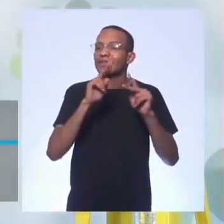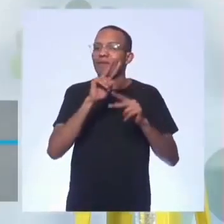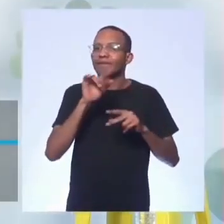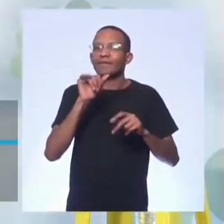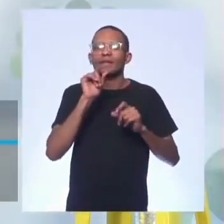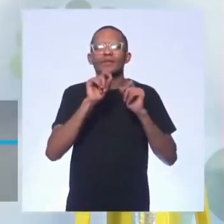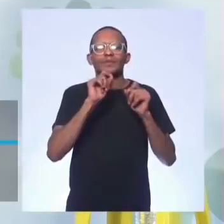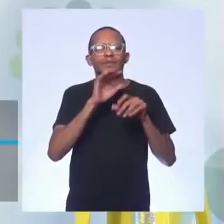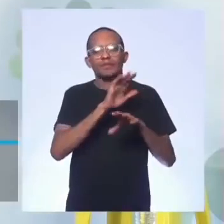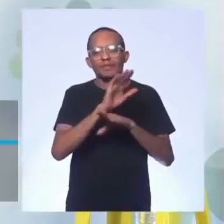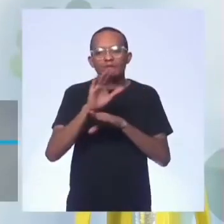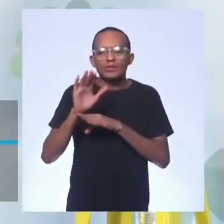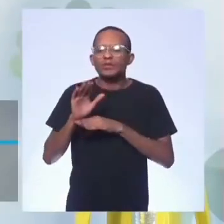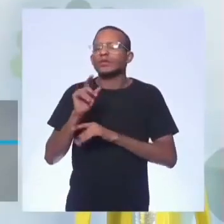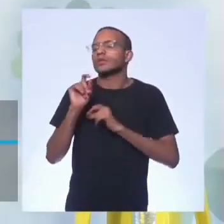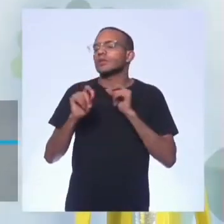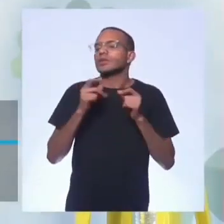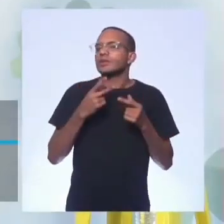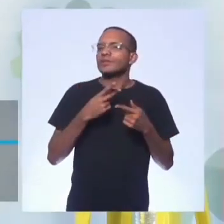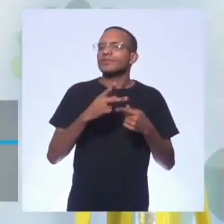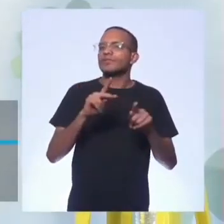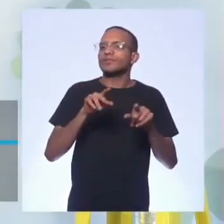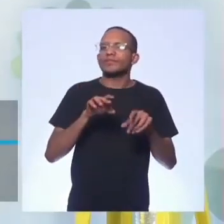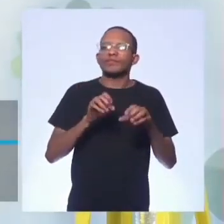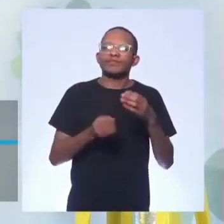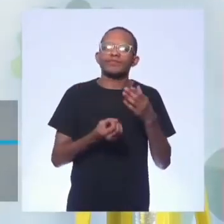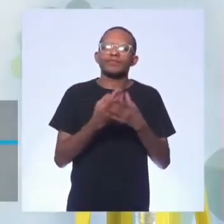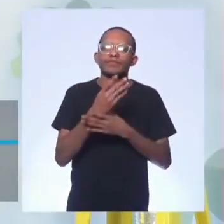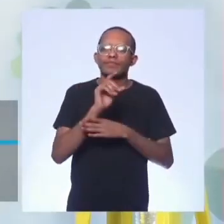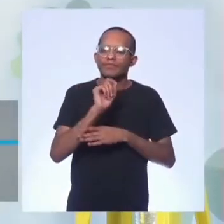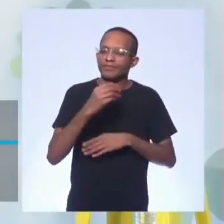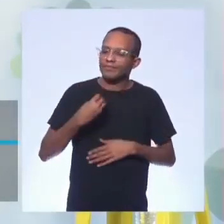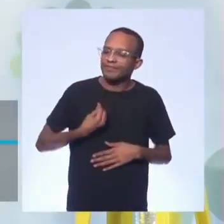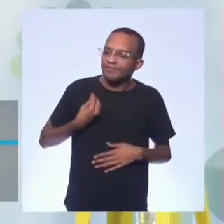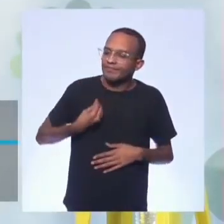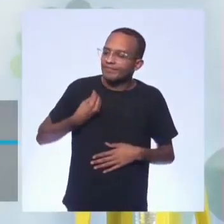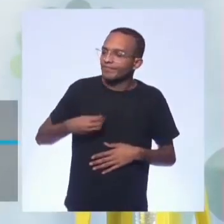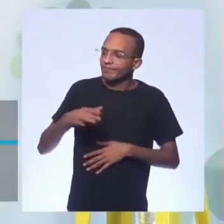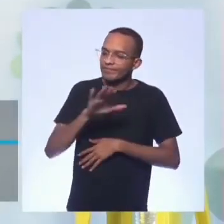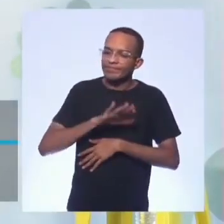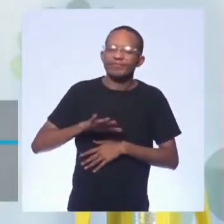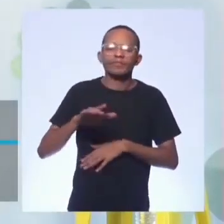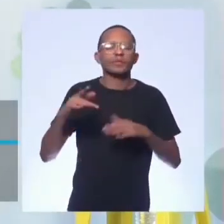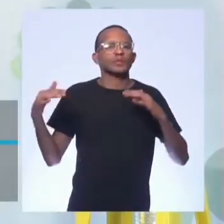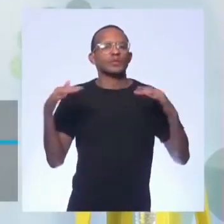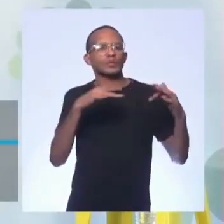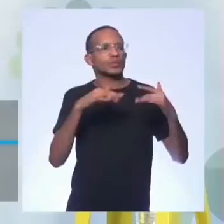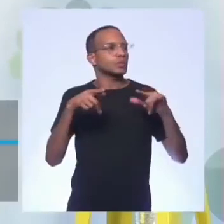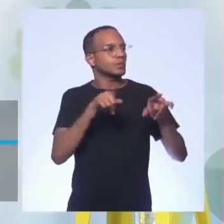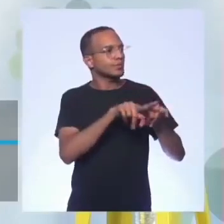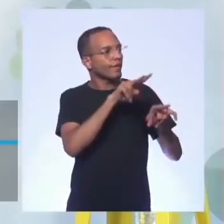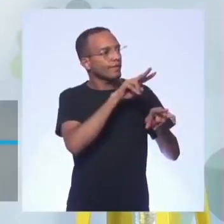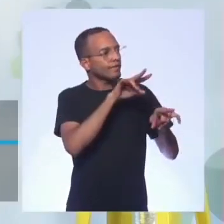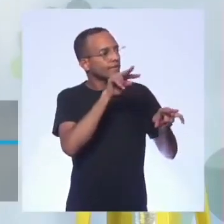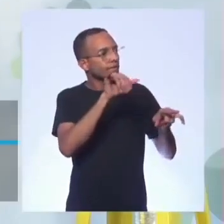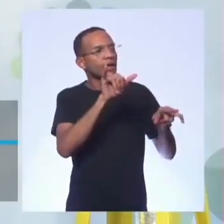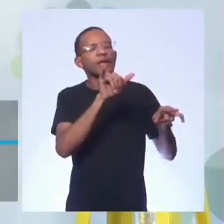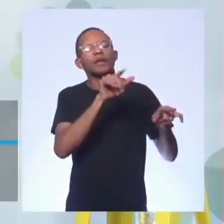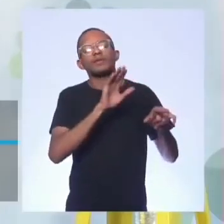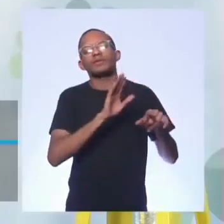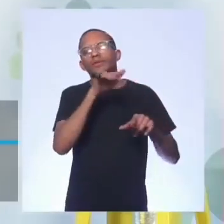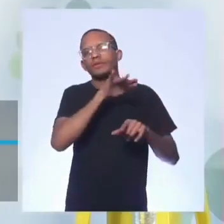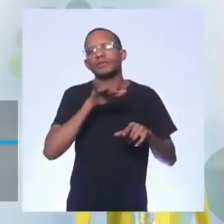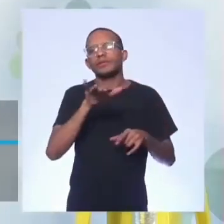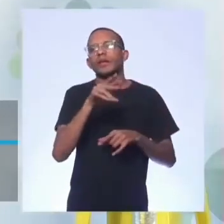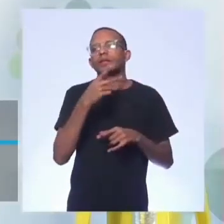vai favorecer a formação de um cenário de conflito que vai acabar desembocando